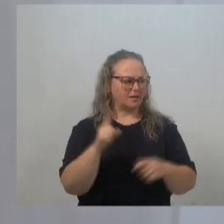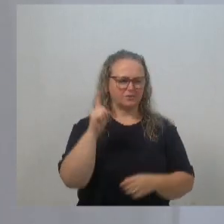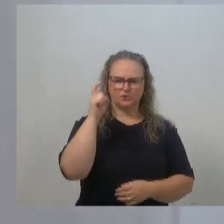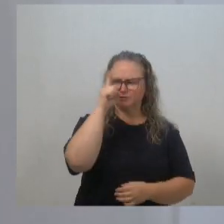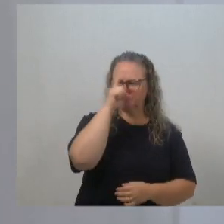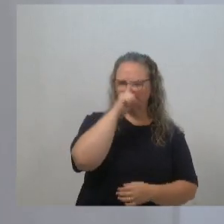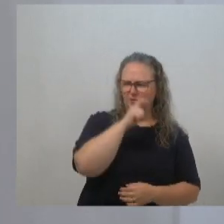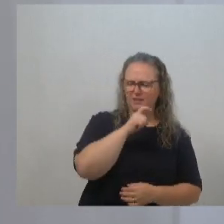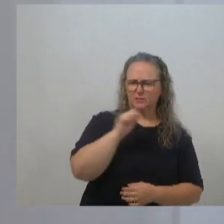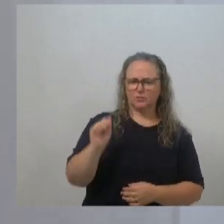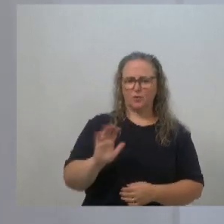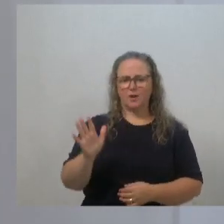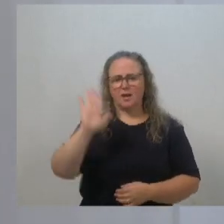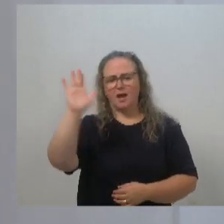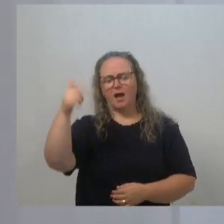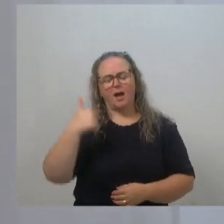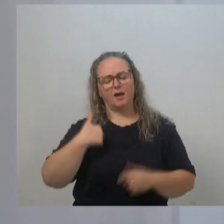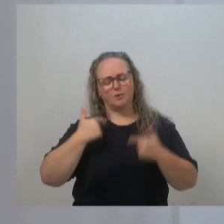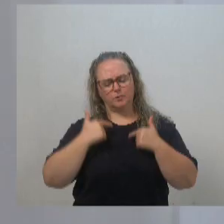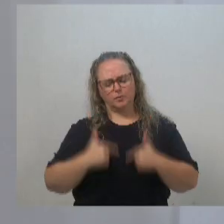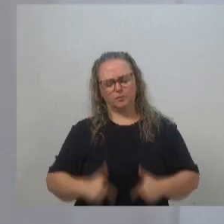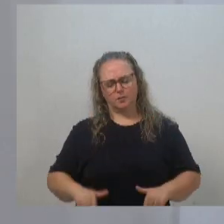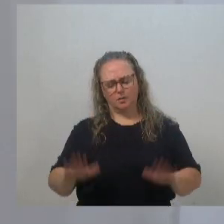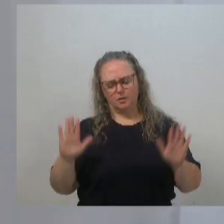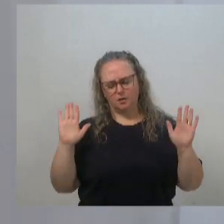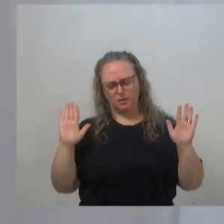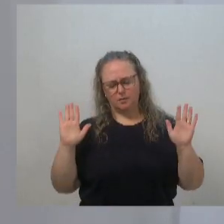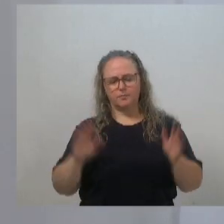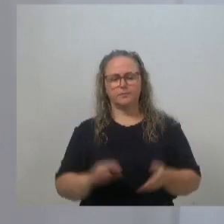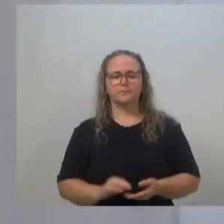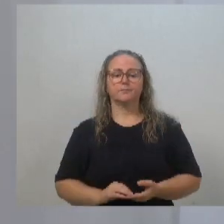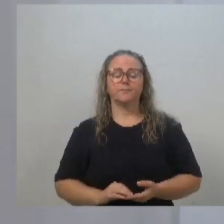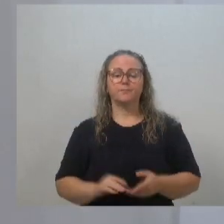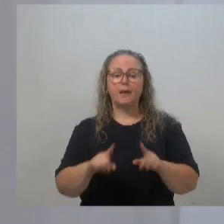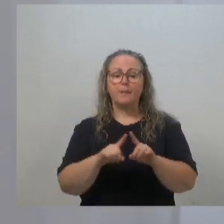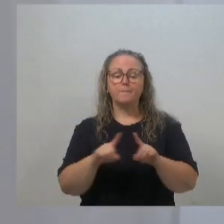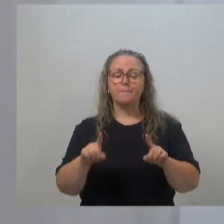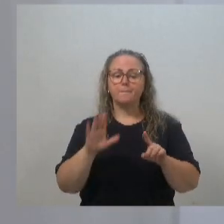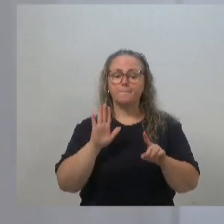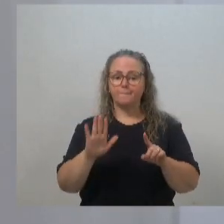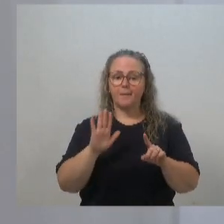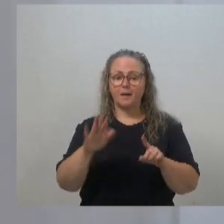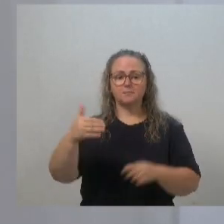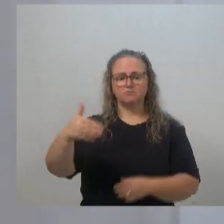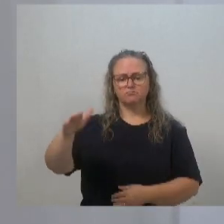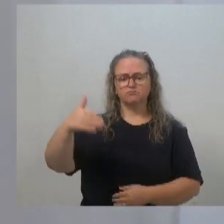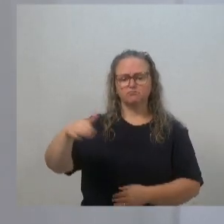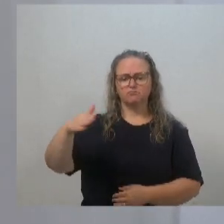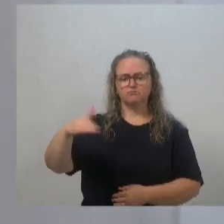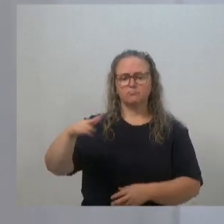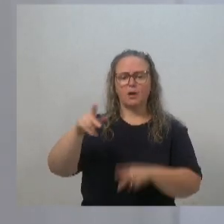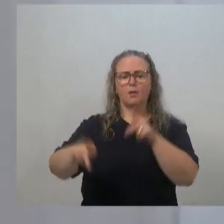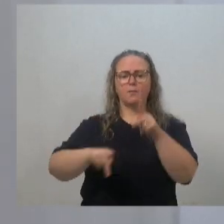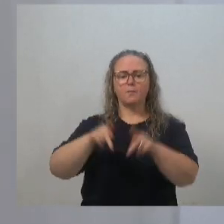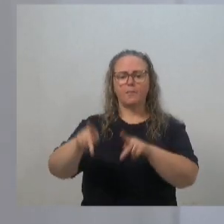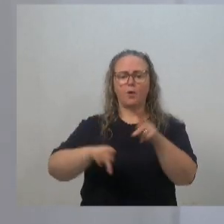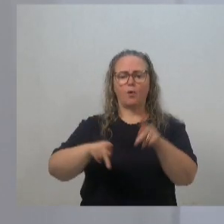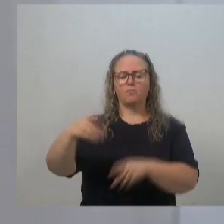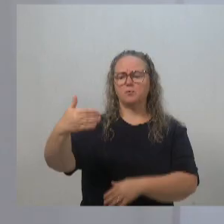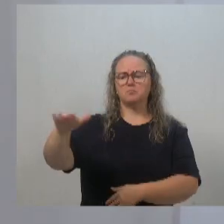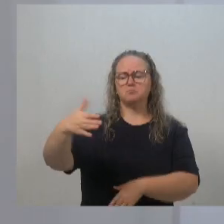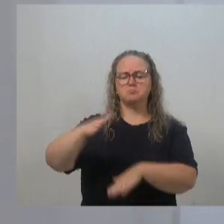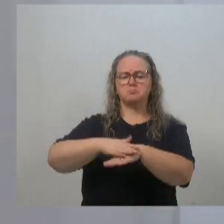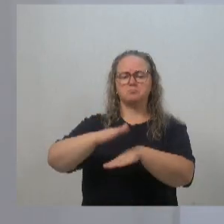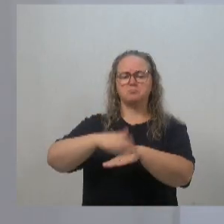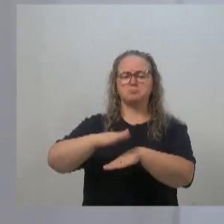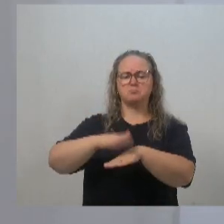um pouco mais caro, eu não vou fazer, e eu tenho uma solução, eu vou deixar para a população. Eles que coloquem fóssil filtro, eu ainda